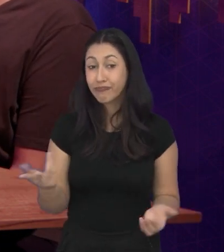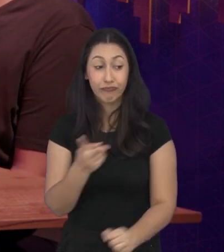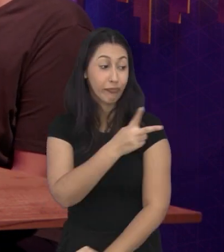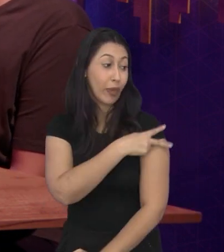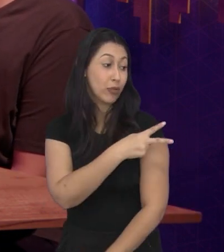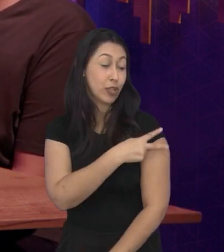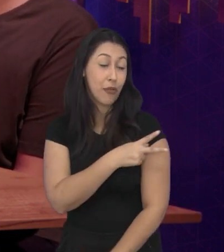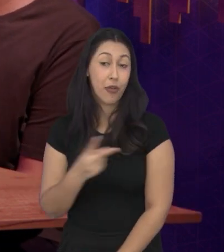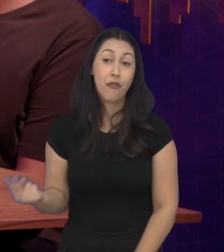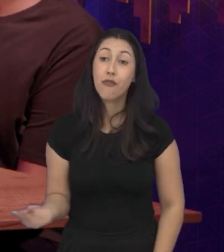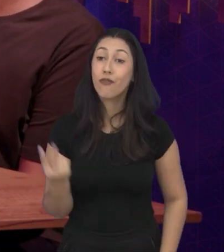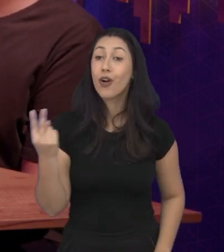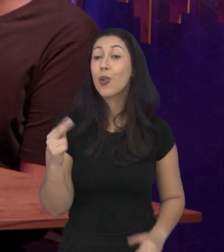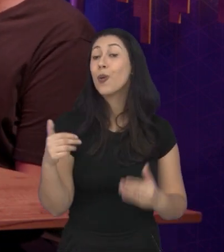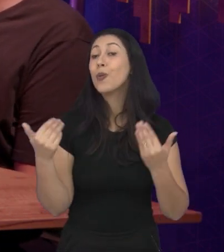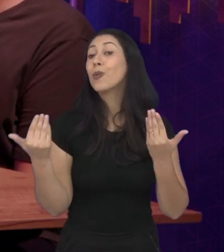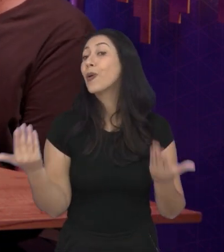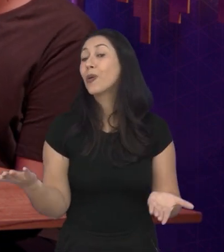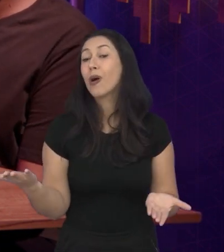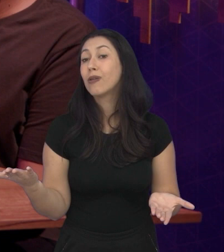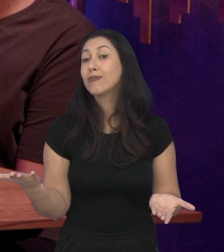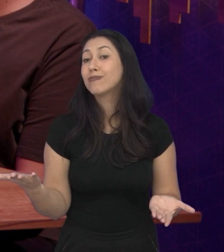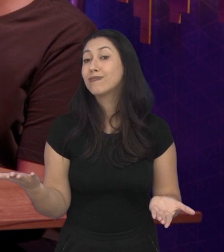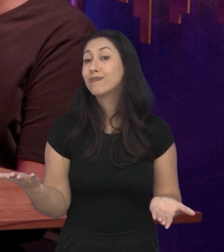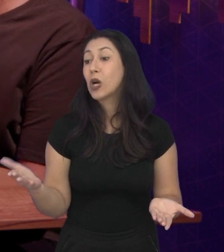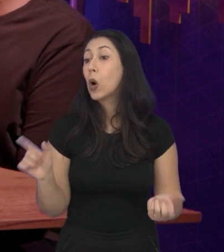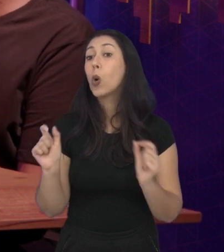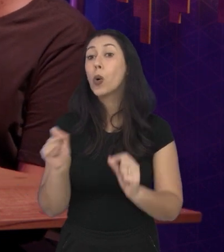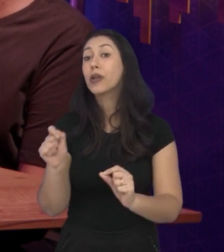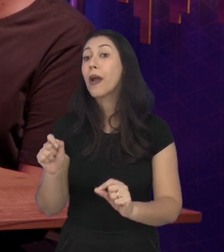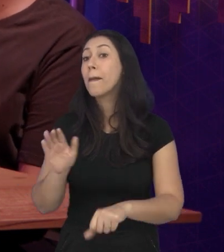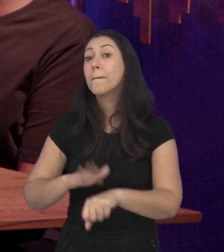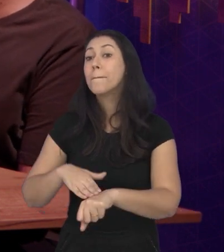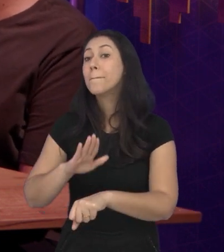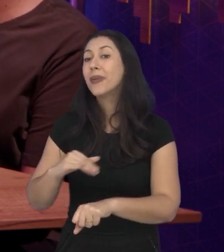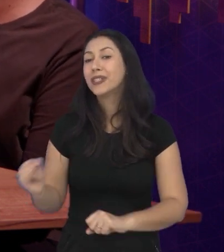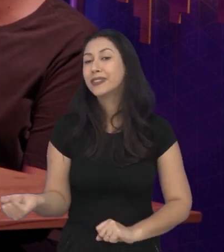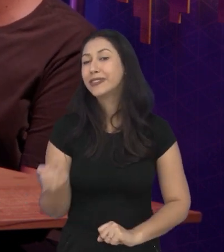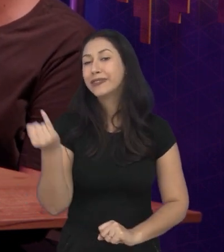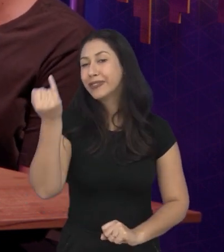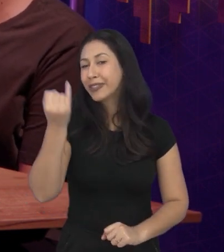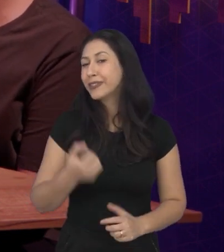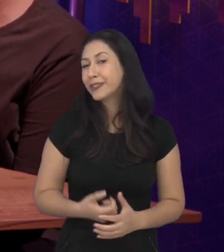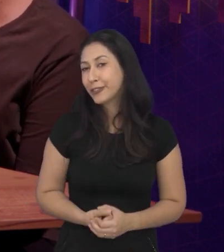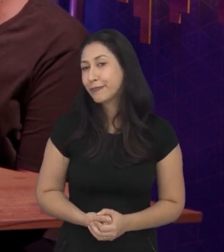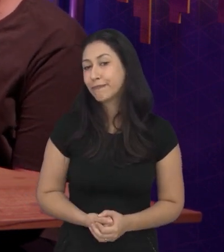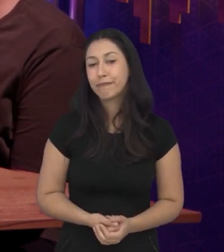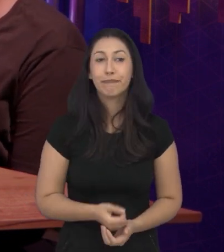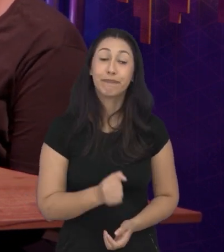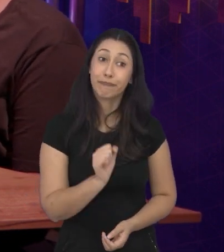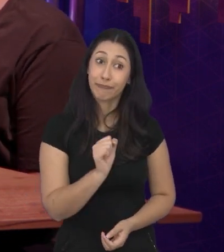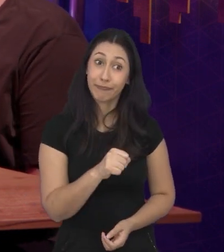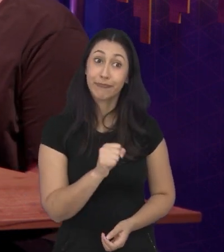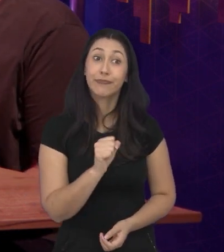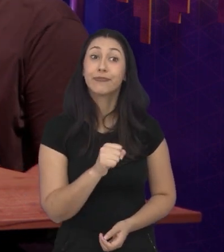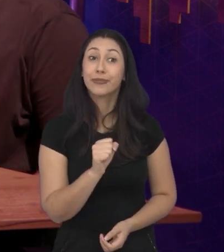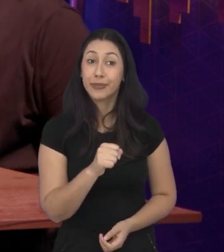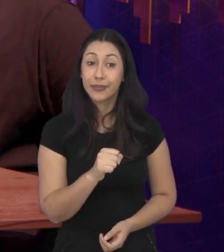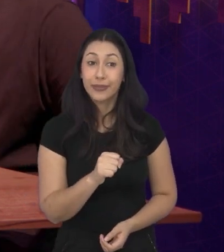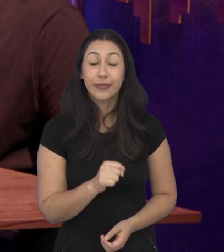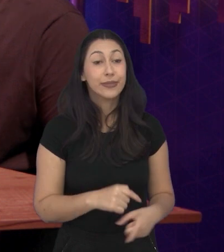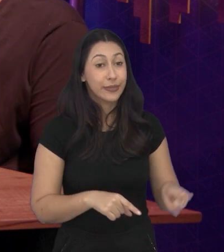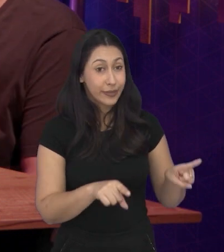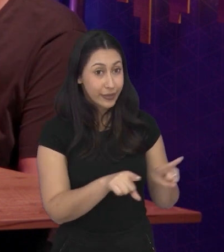do que o chefe vai ter na cabeça dele, que ele escolheu que é mais benéfico ali pro que ele tem, né?